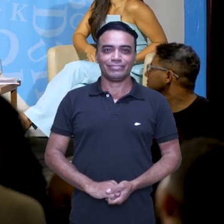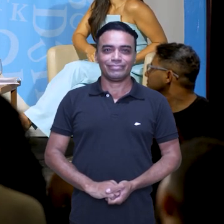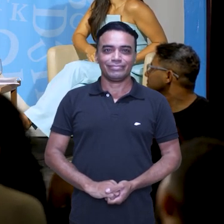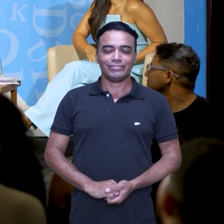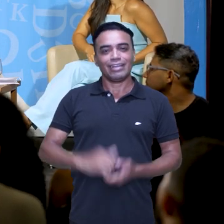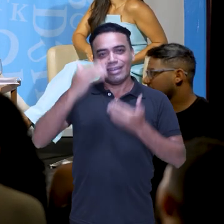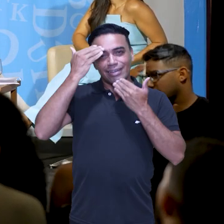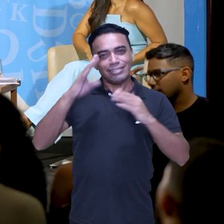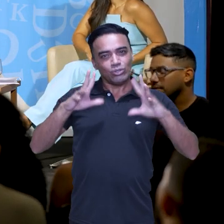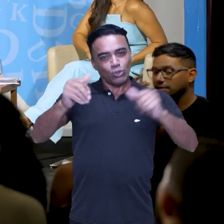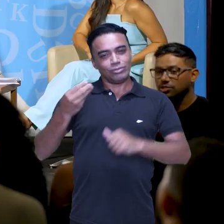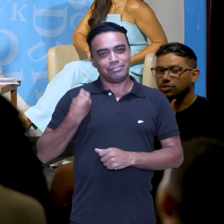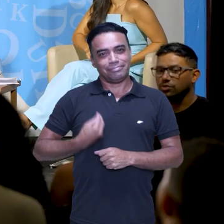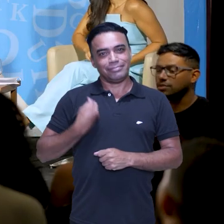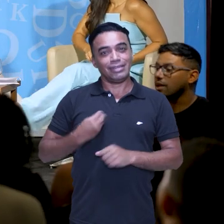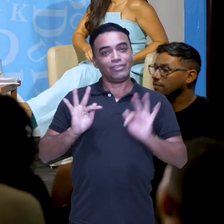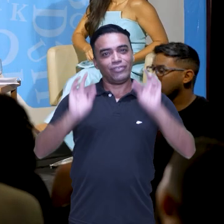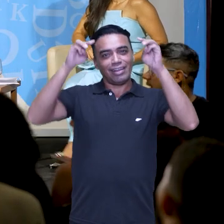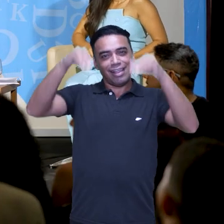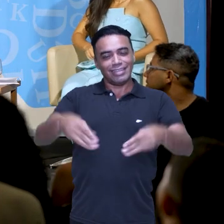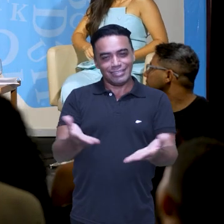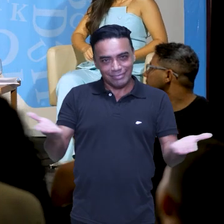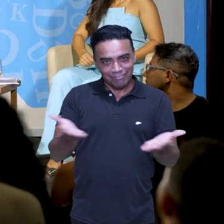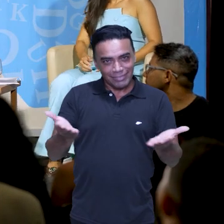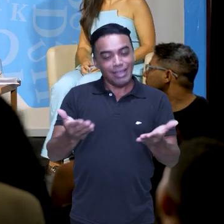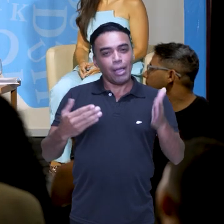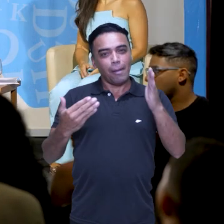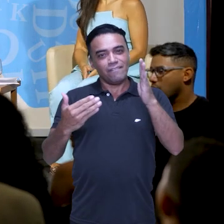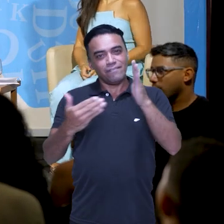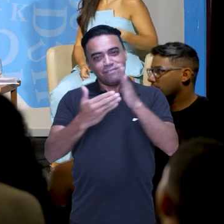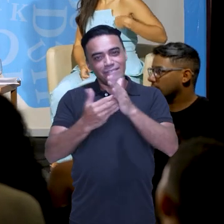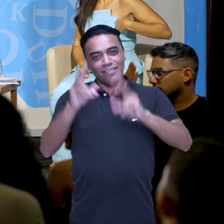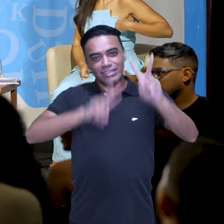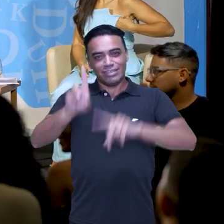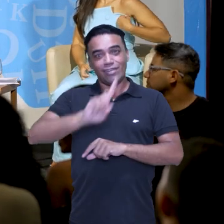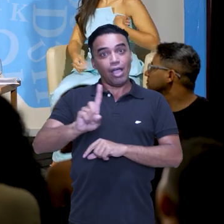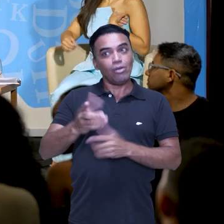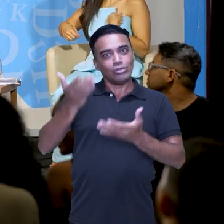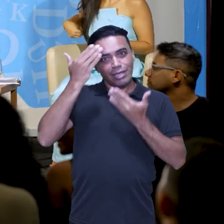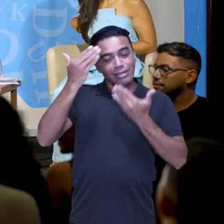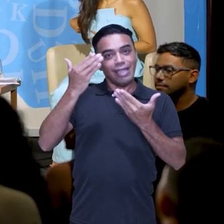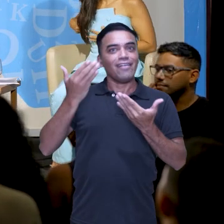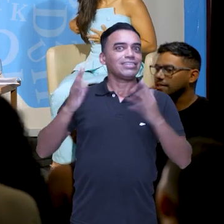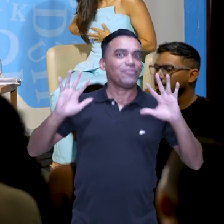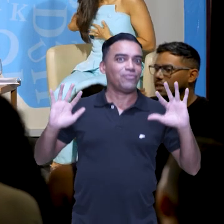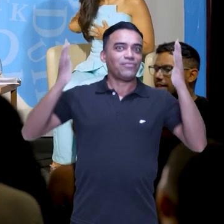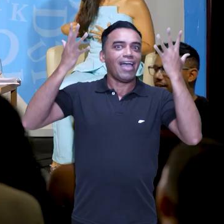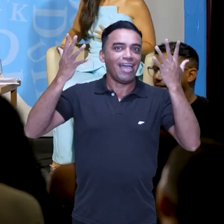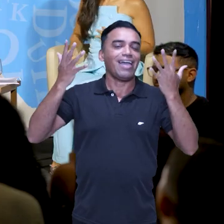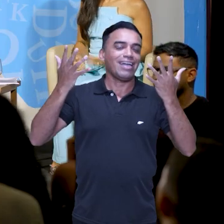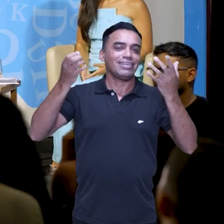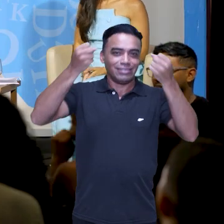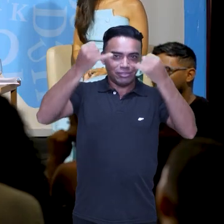Agradecer a presença de todos e a gente finaliza aqui mais um Muros Invisíveis, mas eu sei que a Ênia quer fazer uma confraternização, então a gente vai